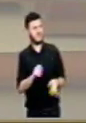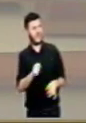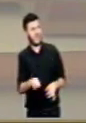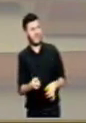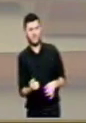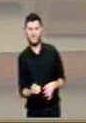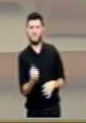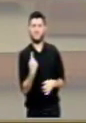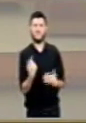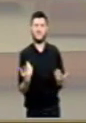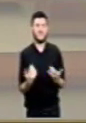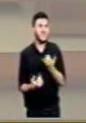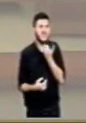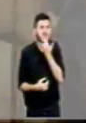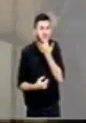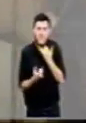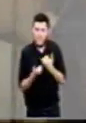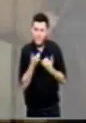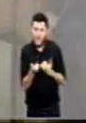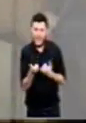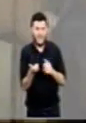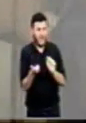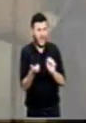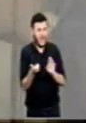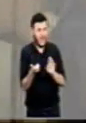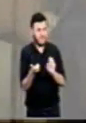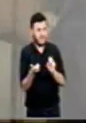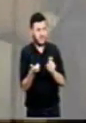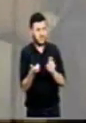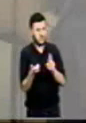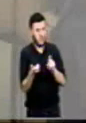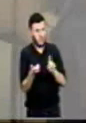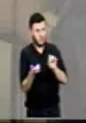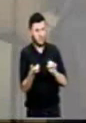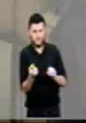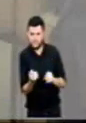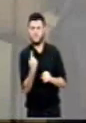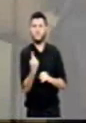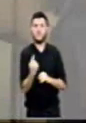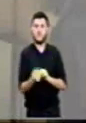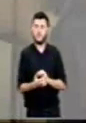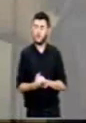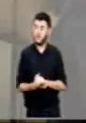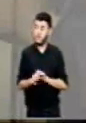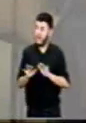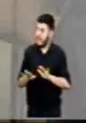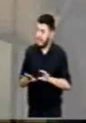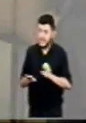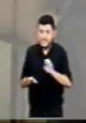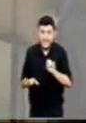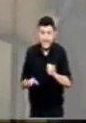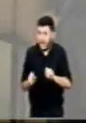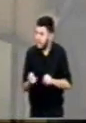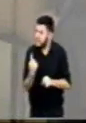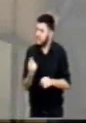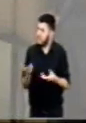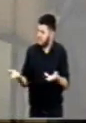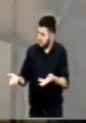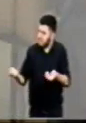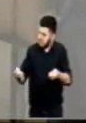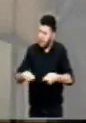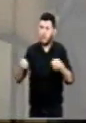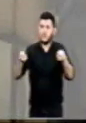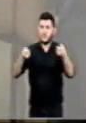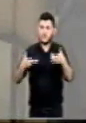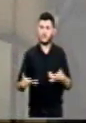senhor me desculpa a palavra. Aí ele disse para mim assim: se é absurdo, o senhor pode falar, não tem problema. Pois é o que nós